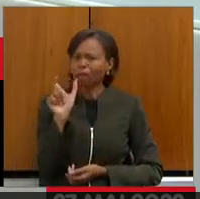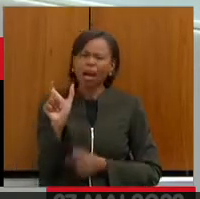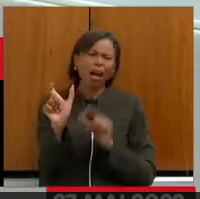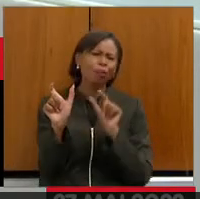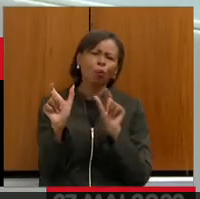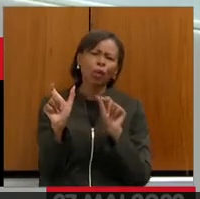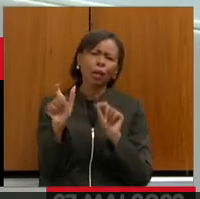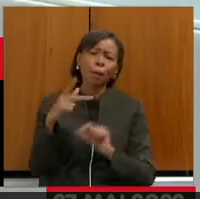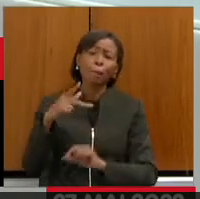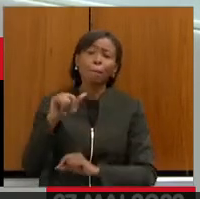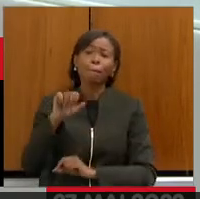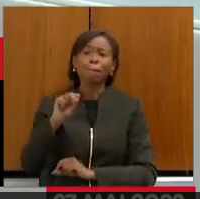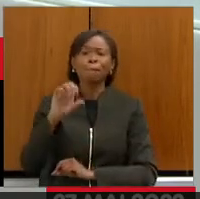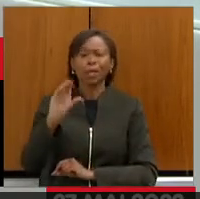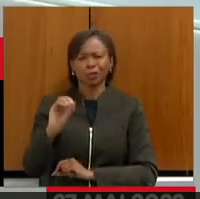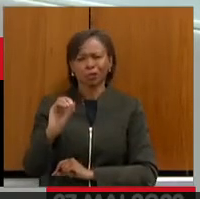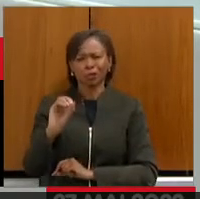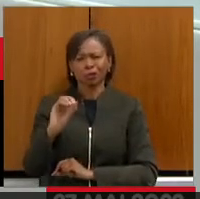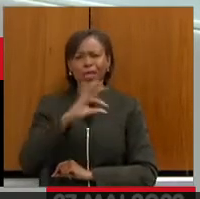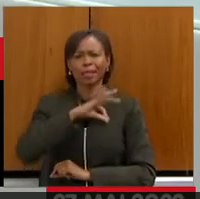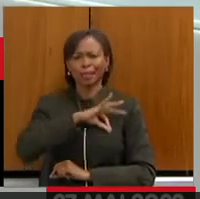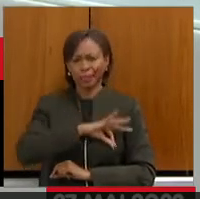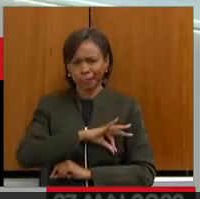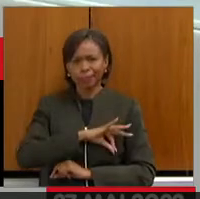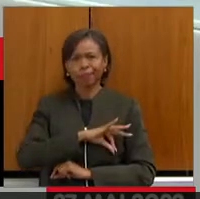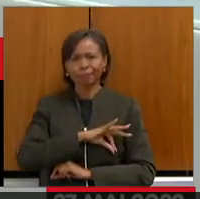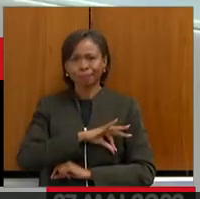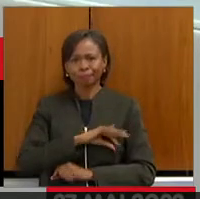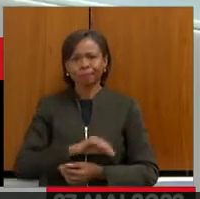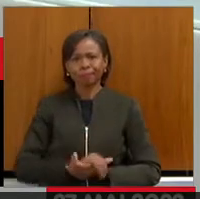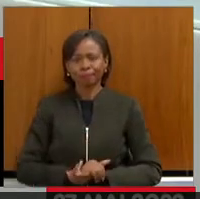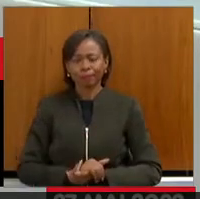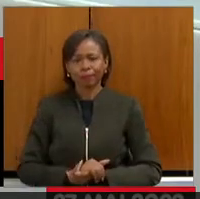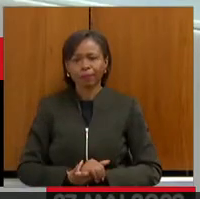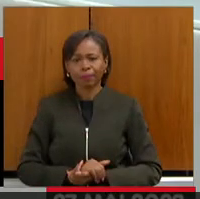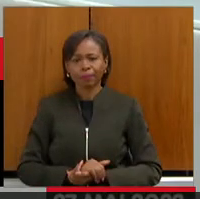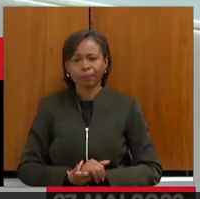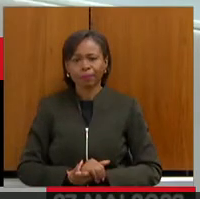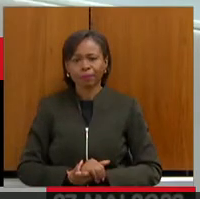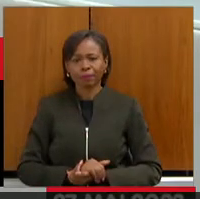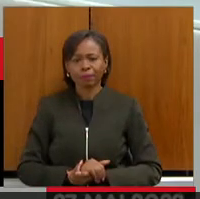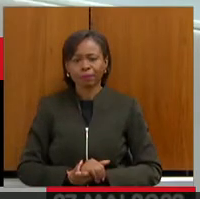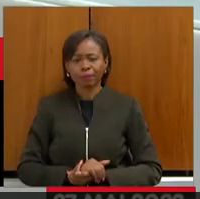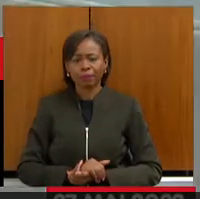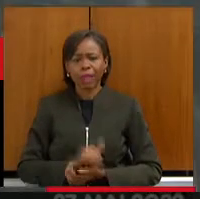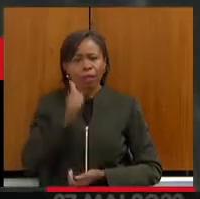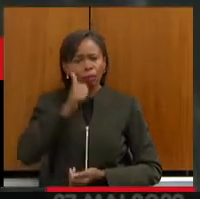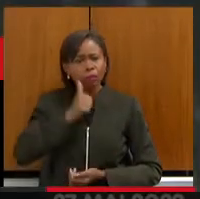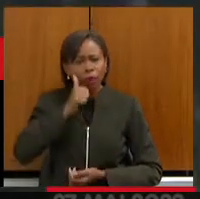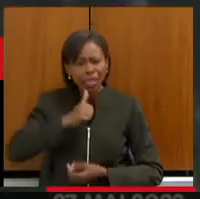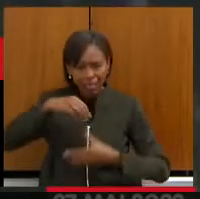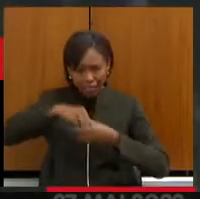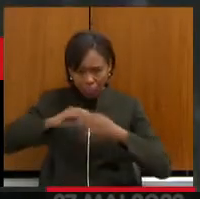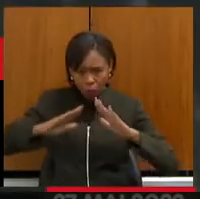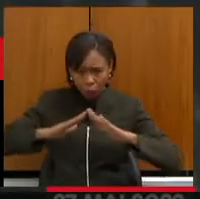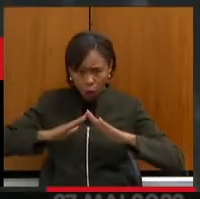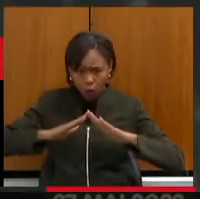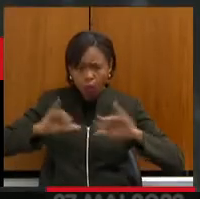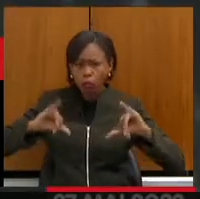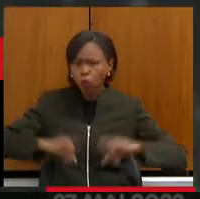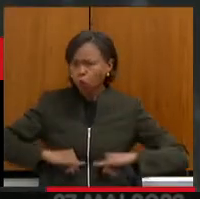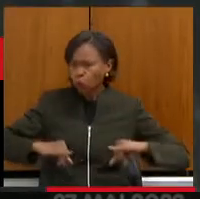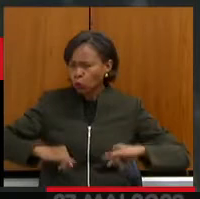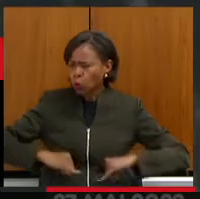salarial e eu queria dizer que nós sofremos violências na escola também